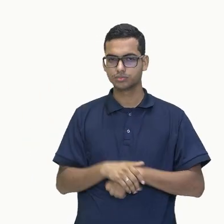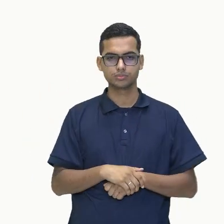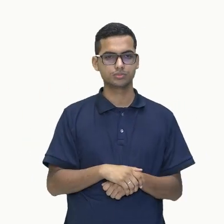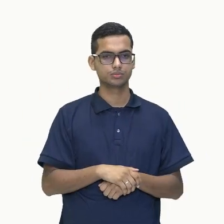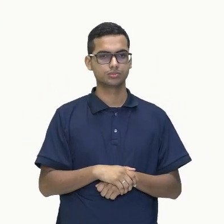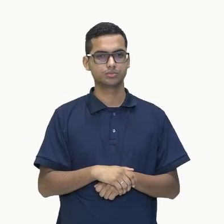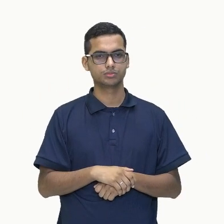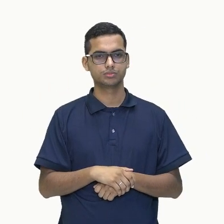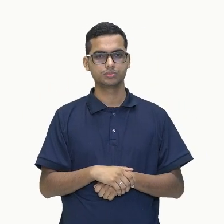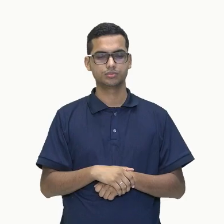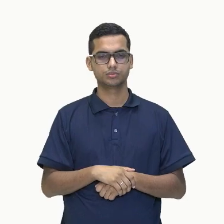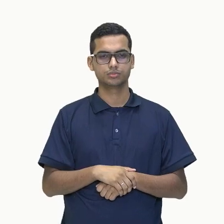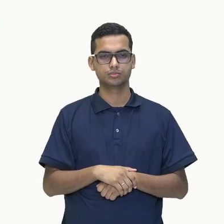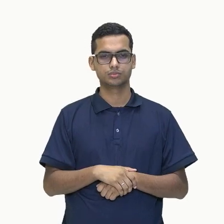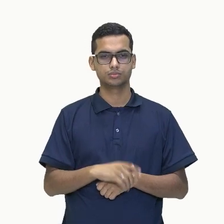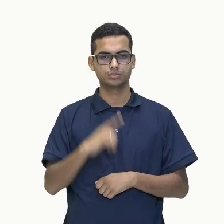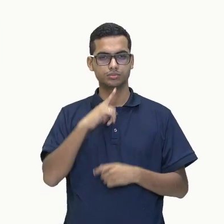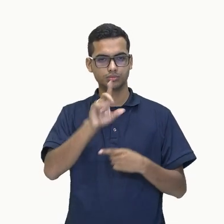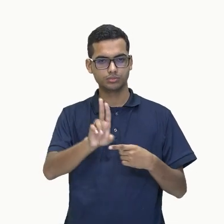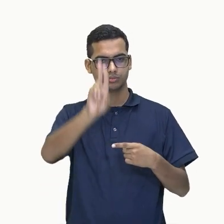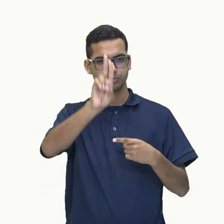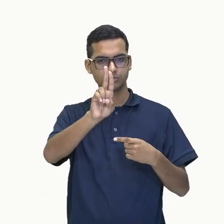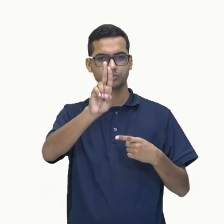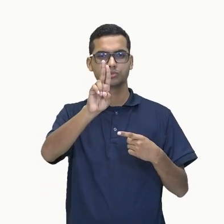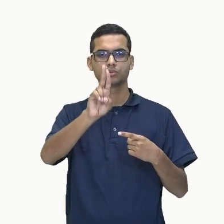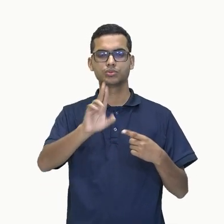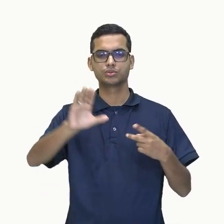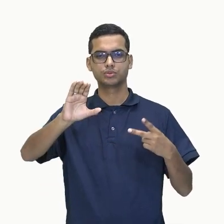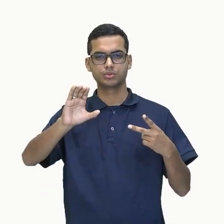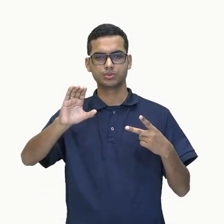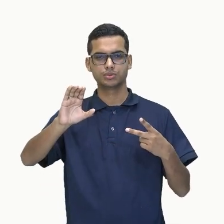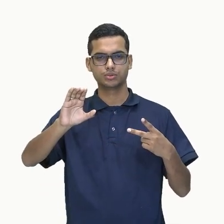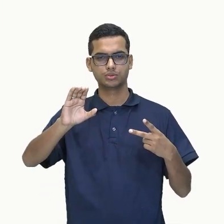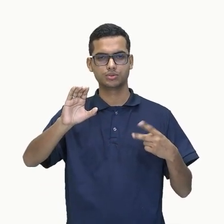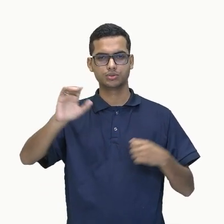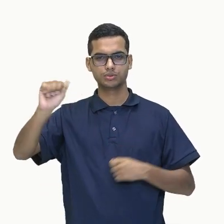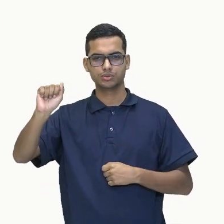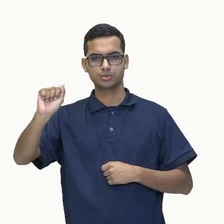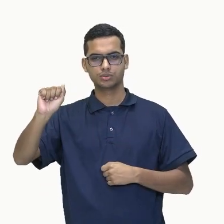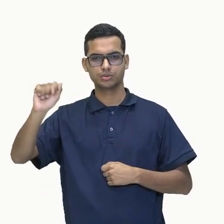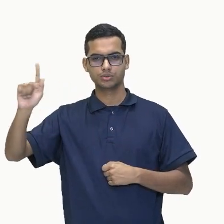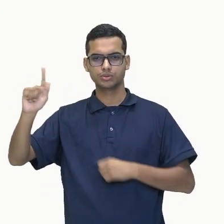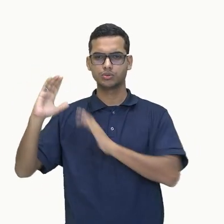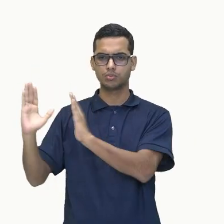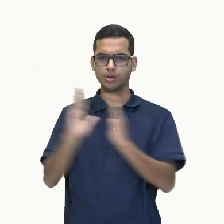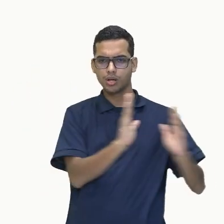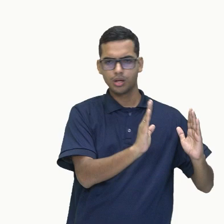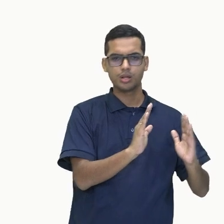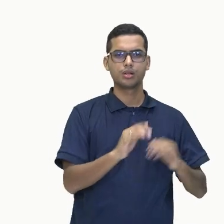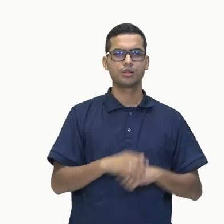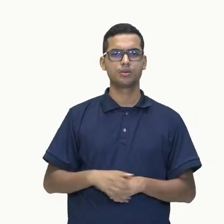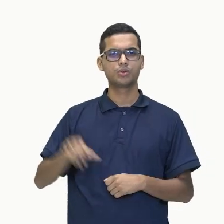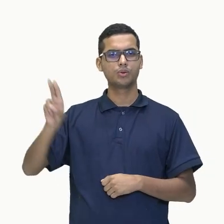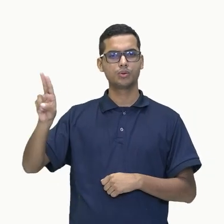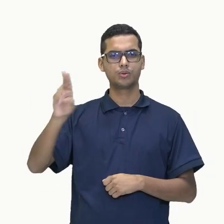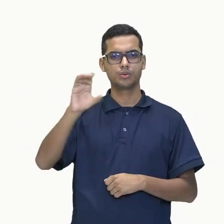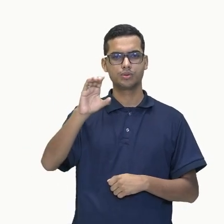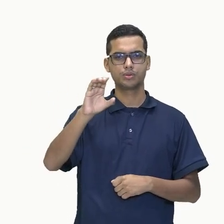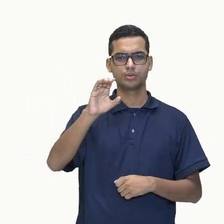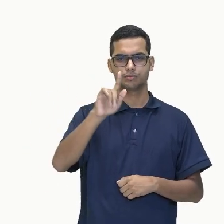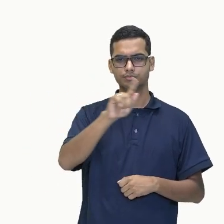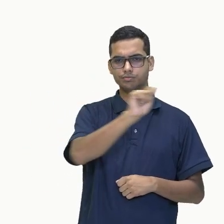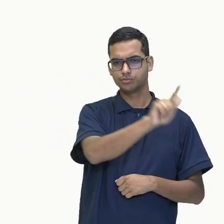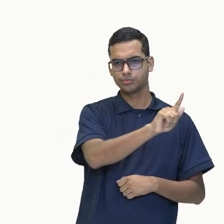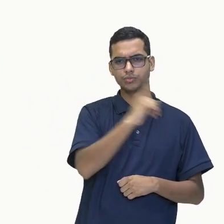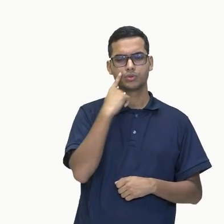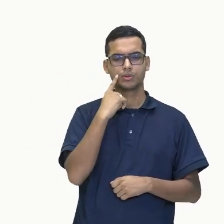como U, aqui como C, aqui como A, aqui como G. Ah, professora, eu não estou entendendo. Vamos lá.